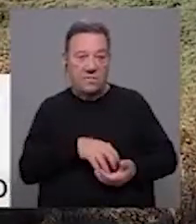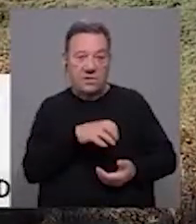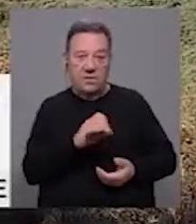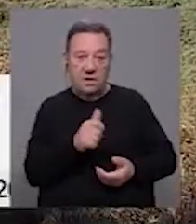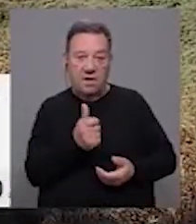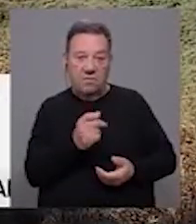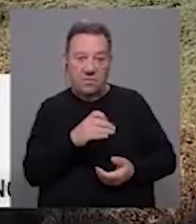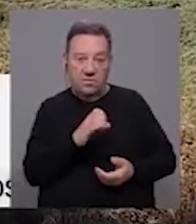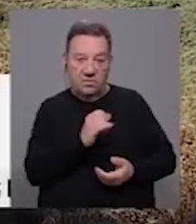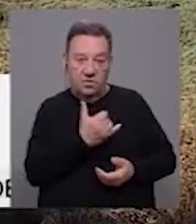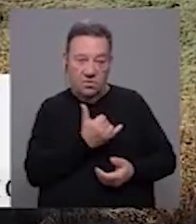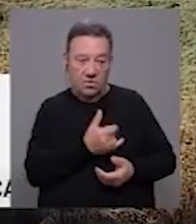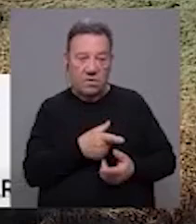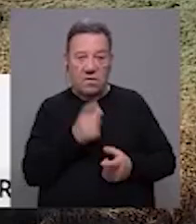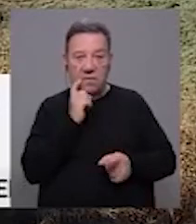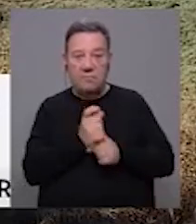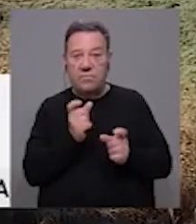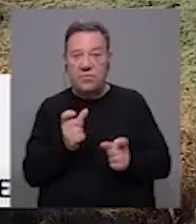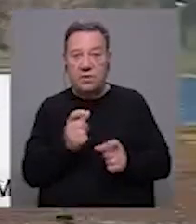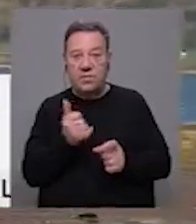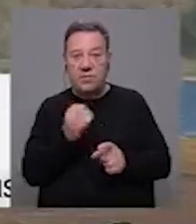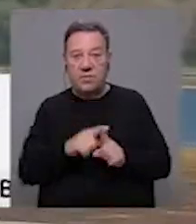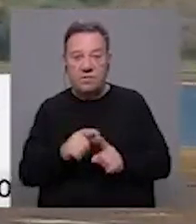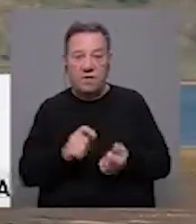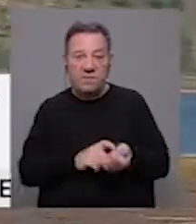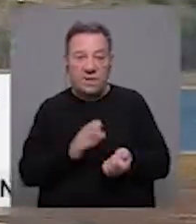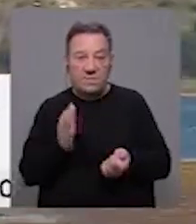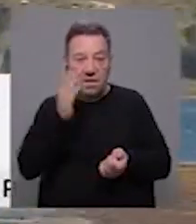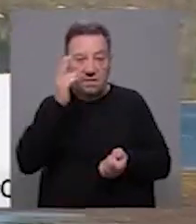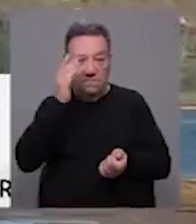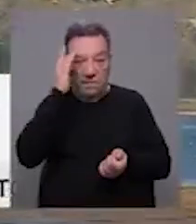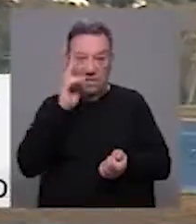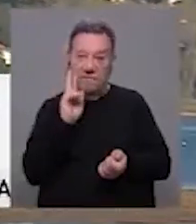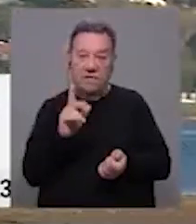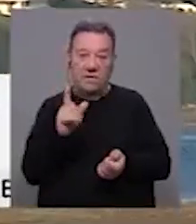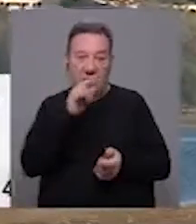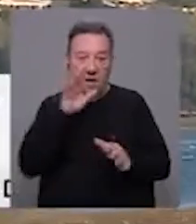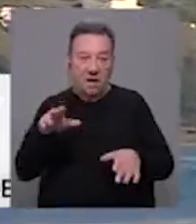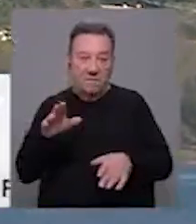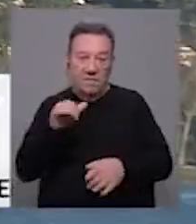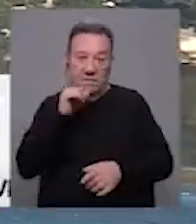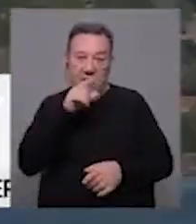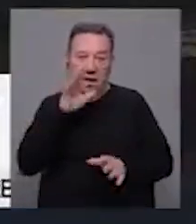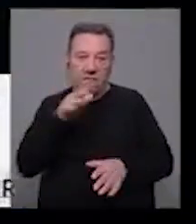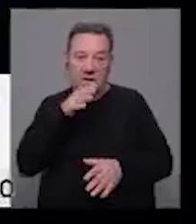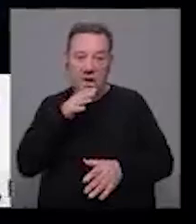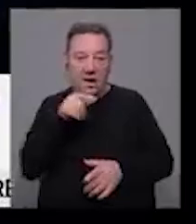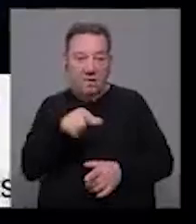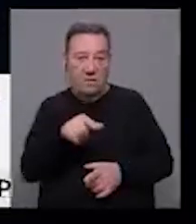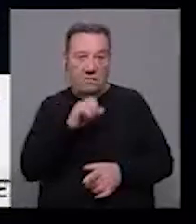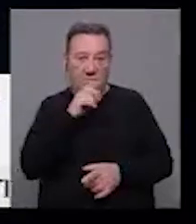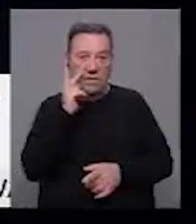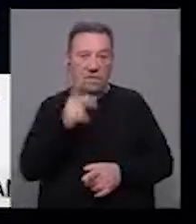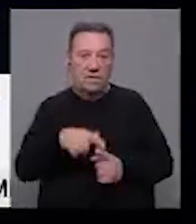e protegem a biodiversidade. As espécies mais facilmente visíveis acabam por ser as aves, nomeadamente as aves aquáticas. É possível